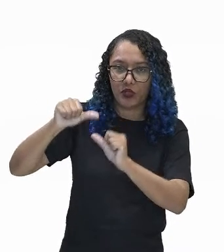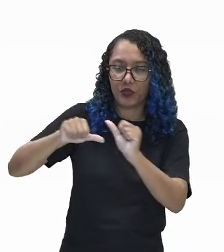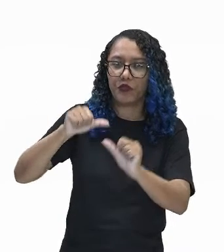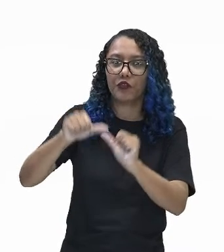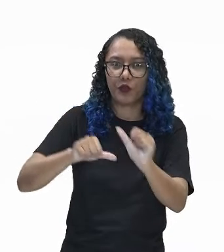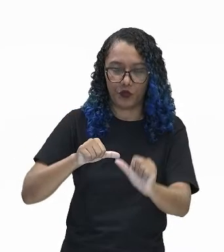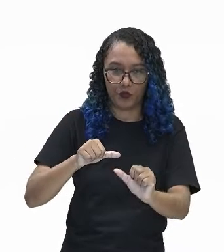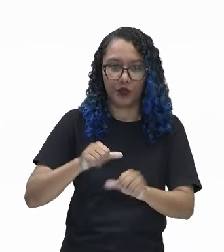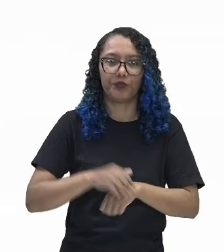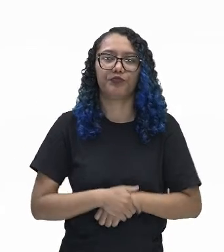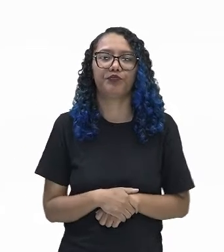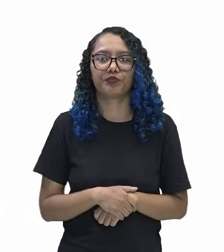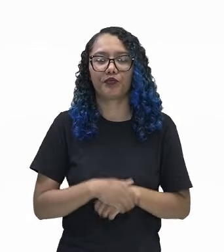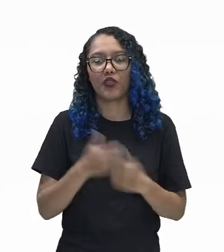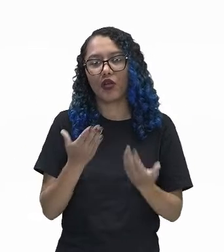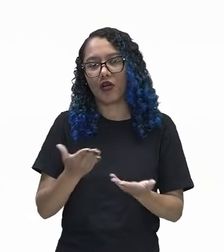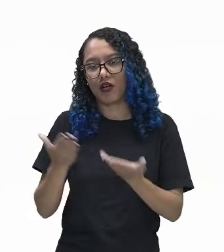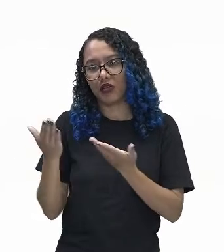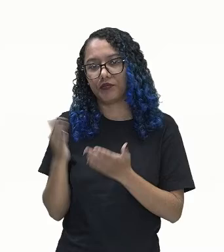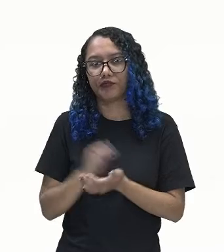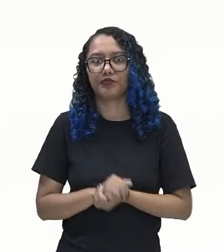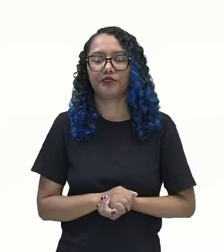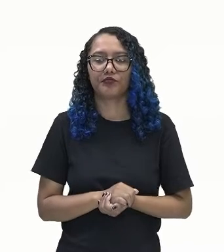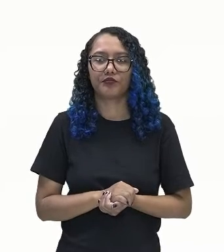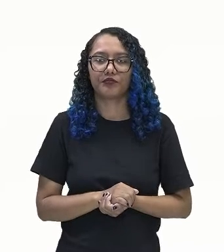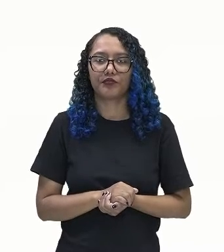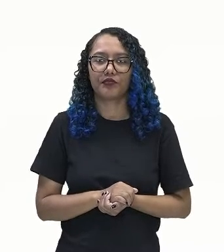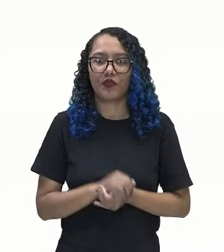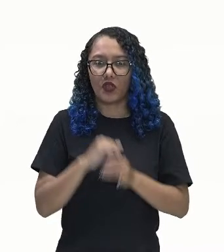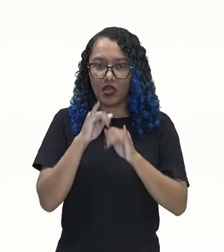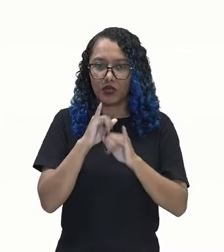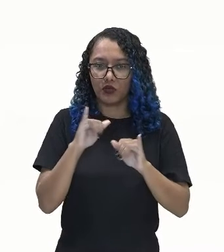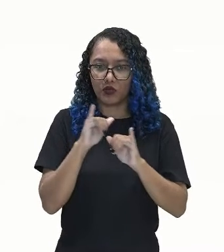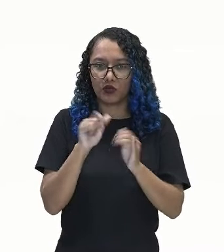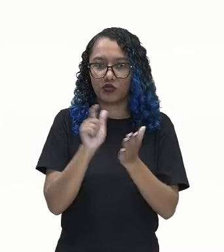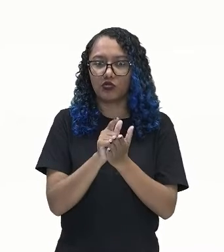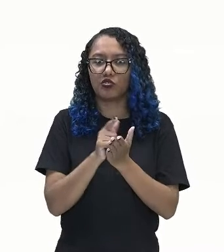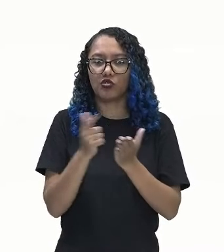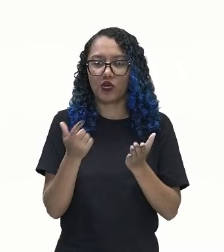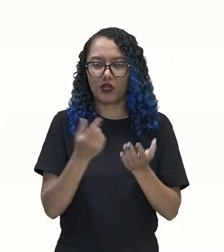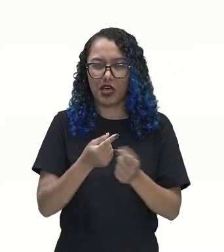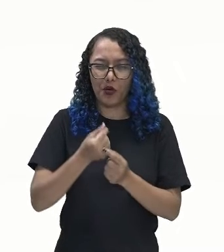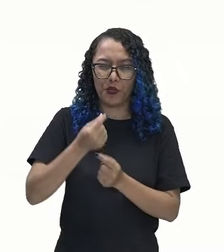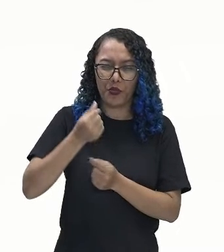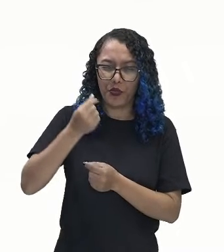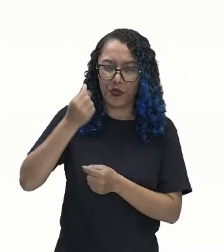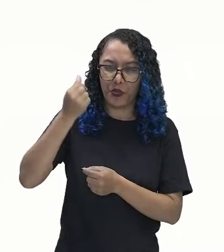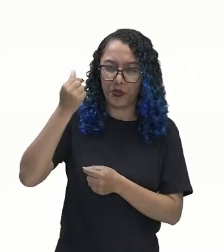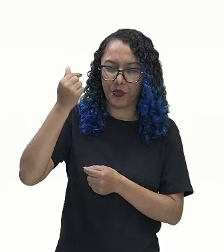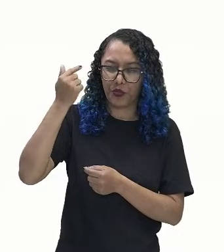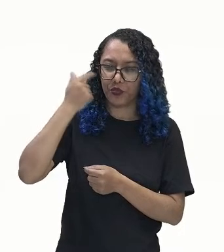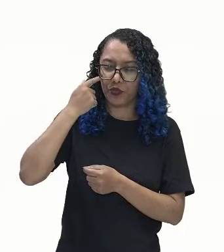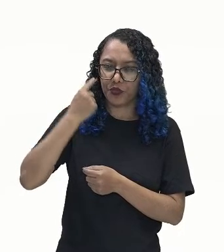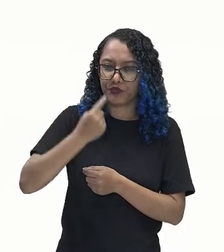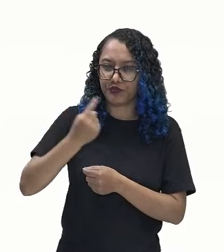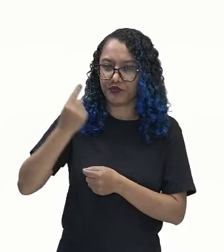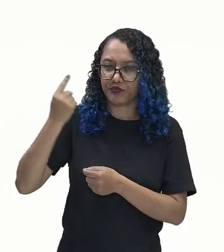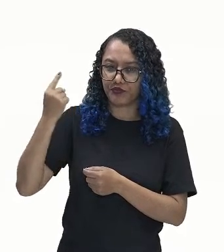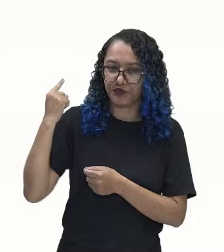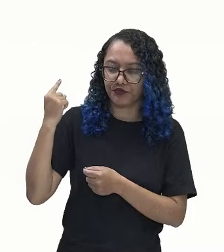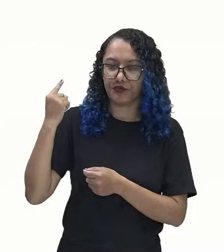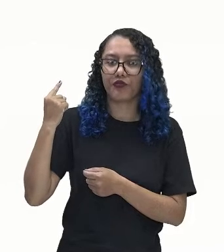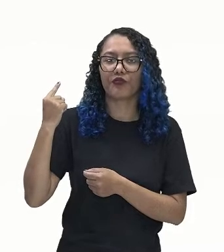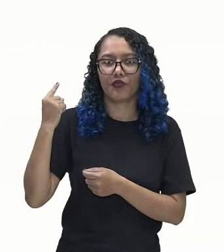só esse enunciado aí de um jornal de muitos anos, né? Vejam aí, olha, 300 sacas